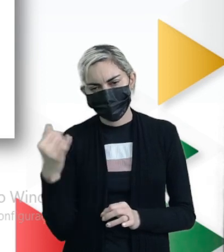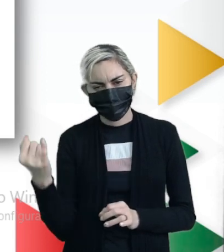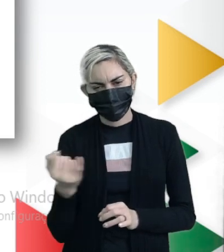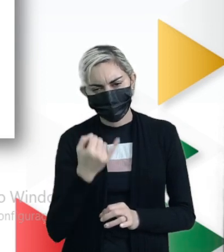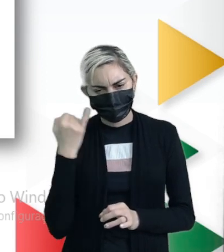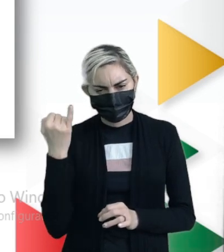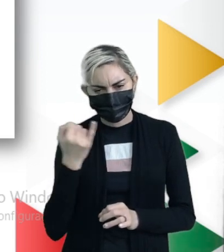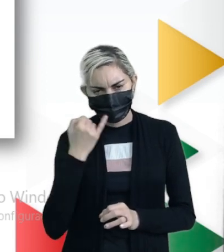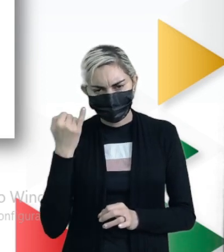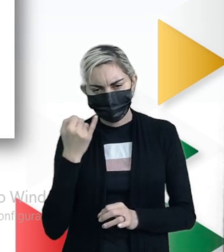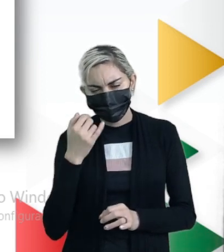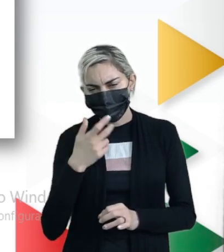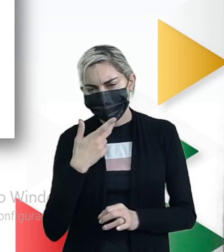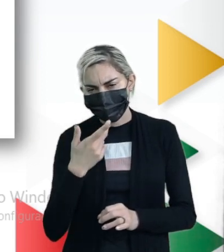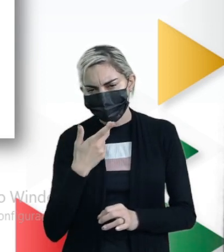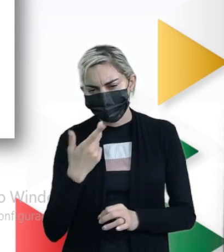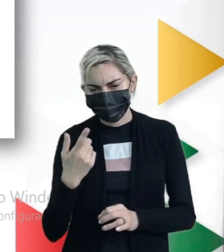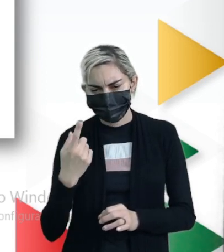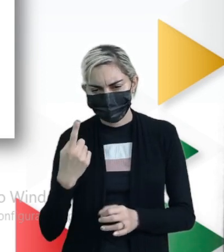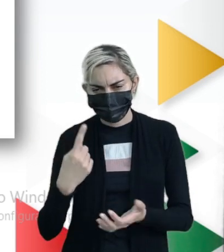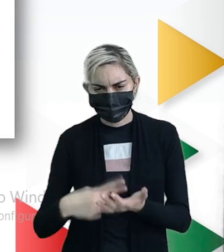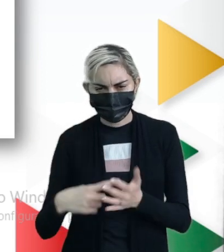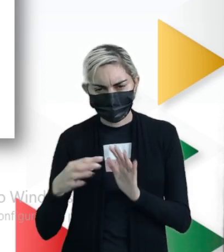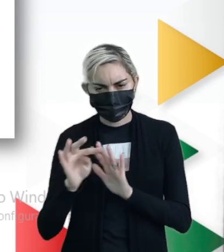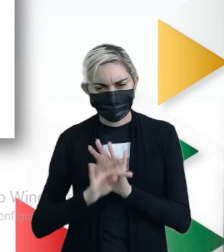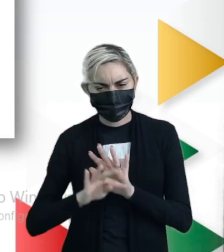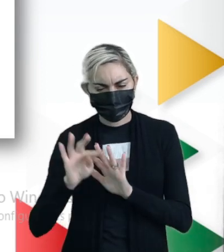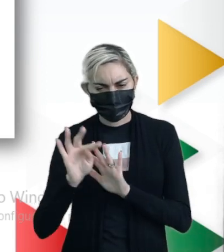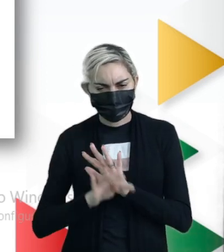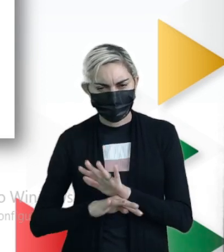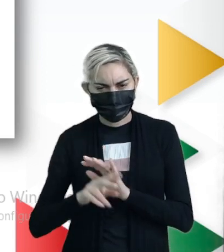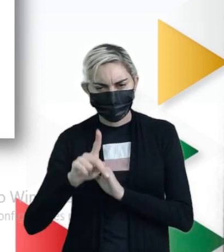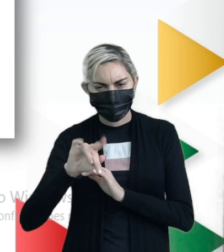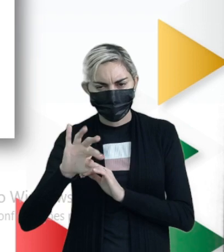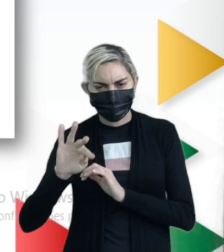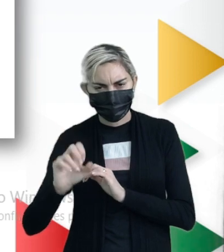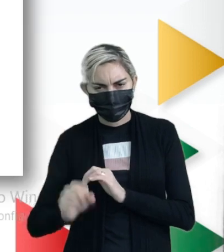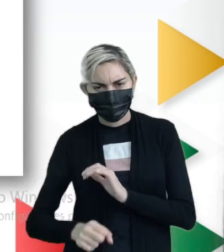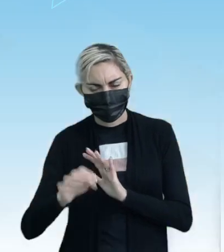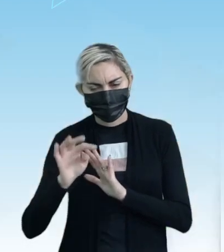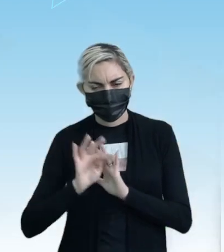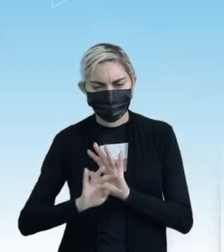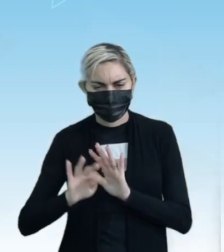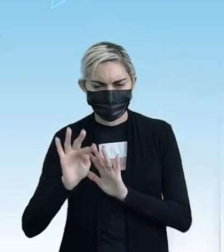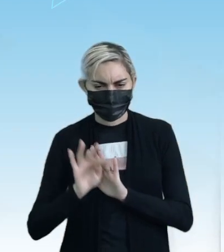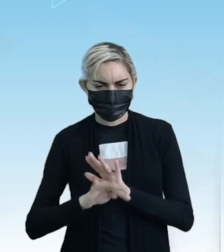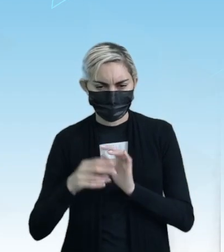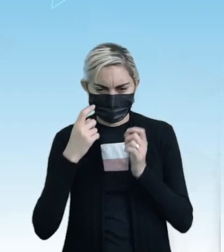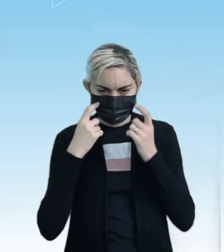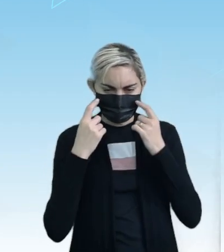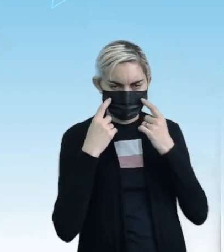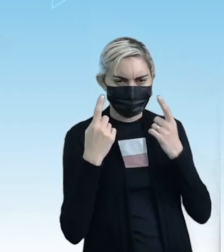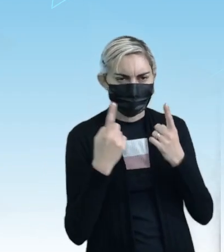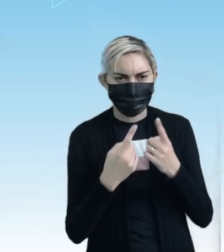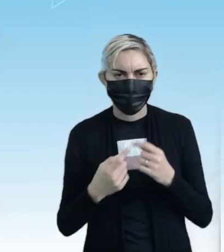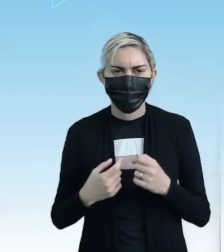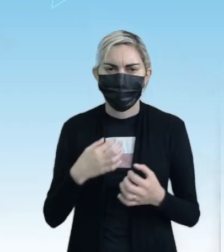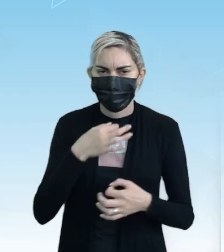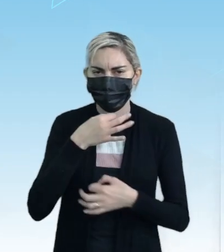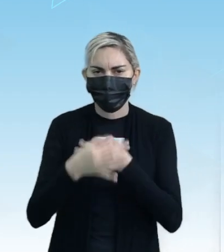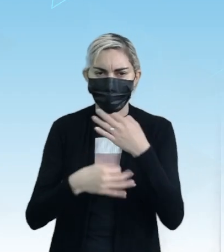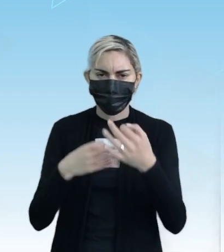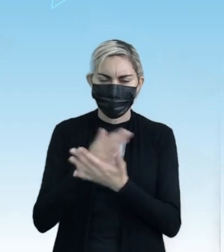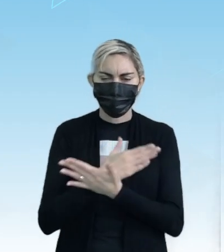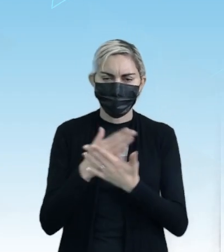importância. Olhem aquilo que eu falei, as marcas textuais, as pistas textuais. Vamos ver essa aqui. Se comenta